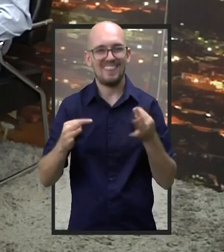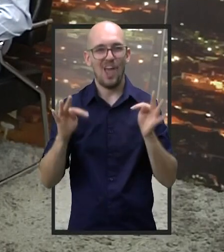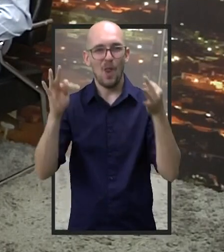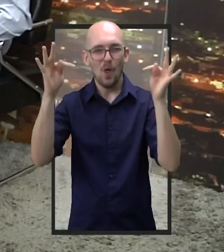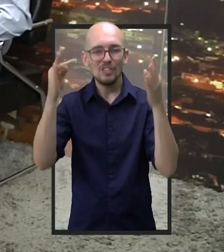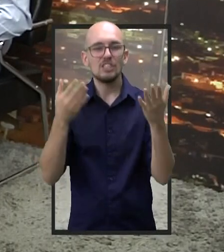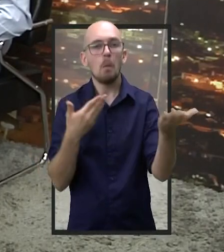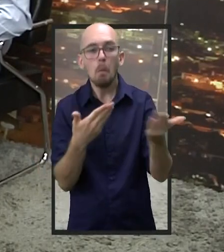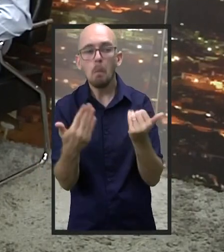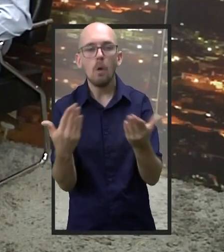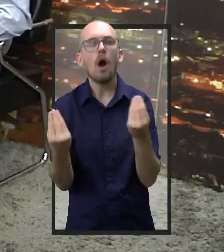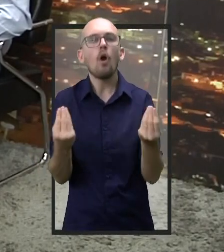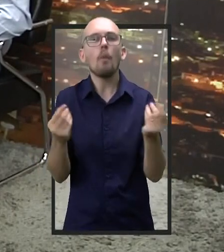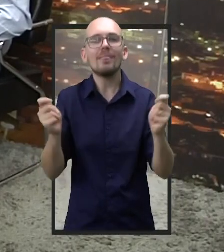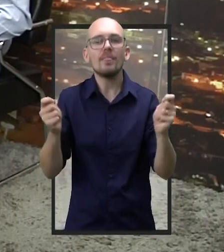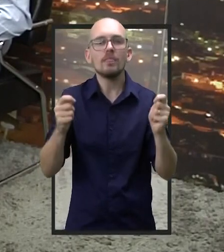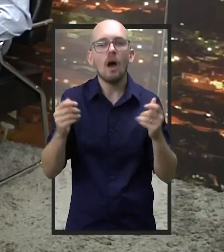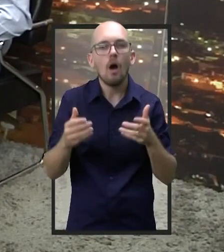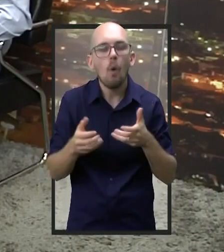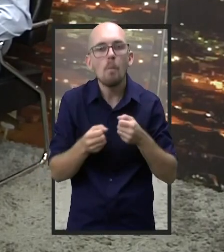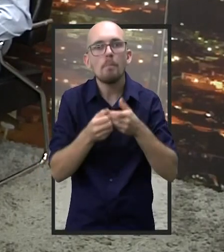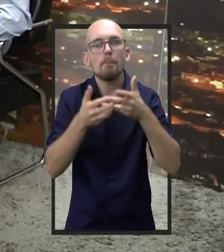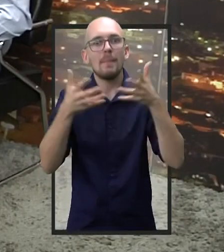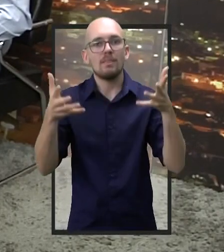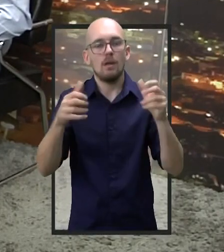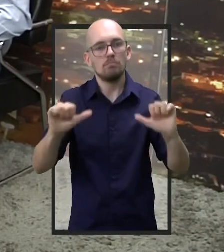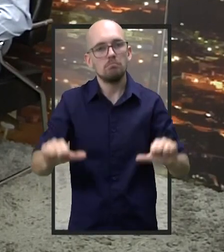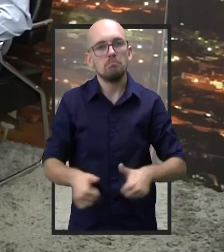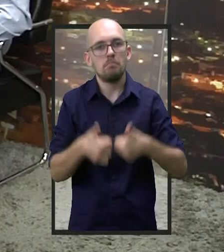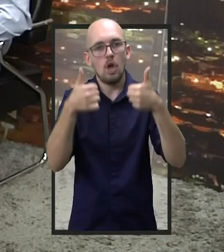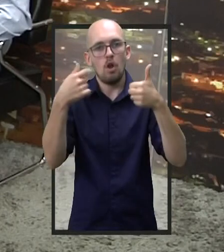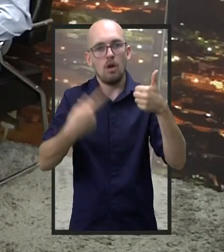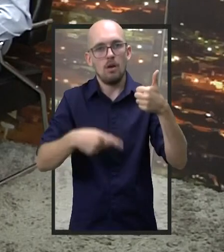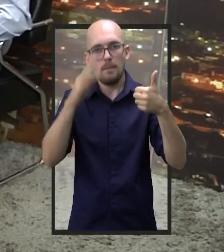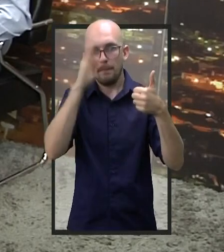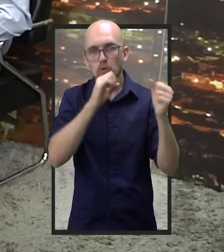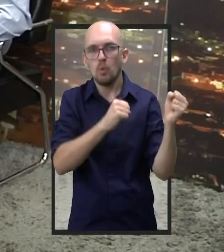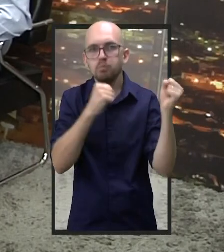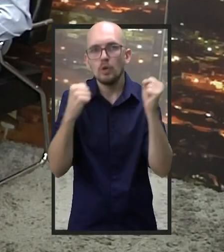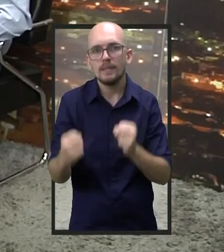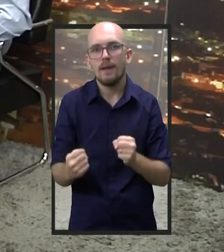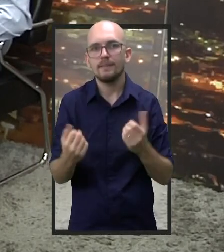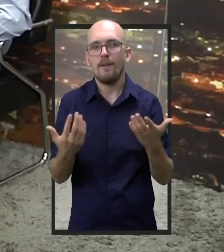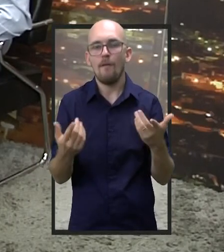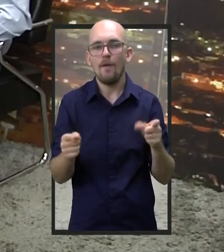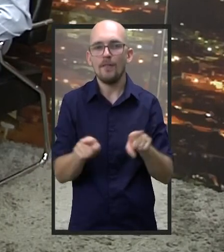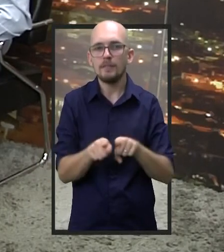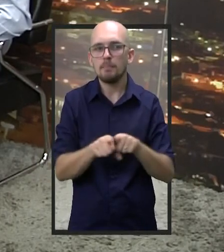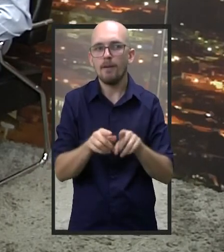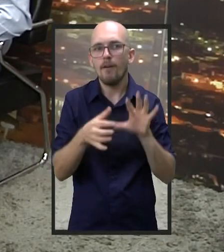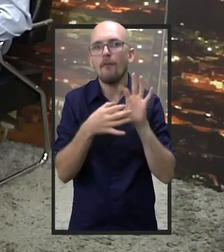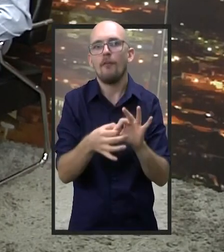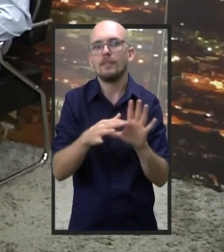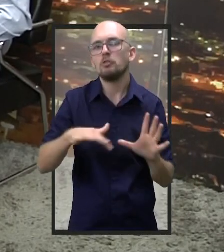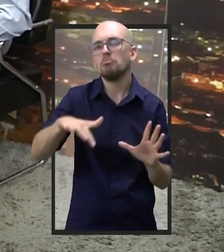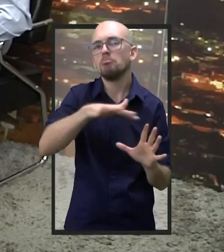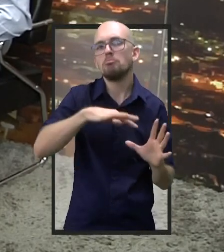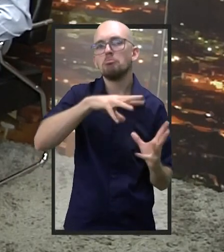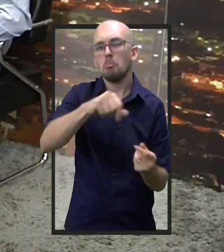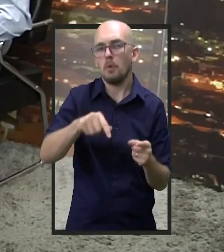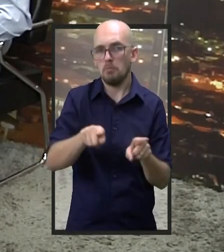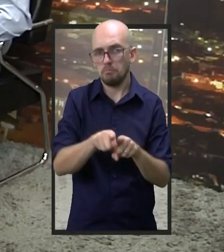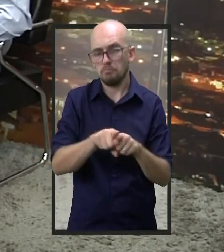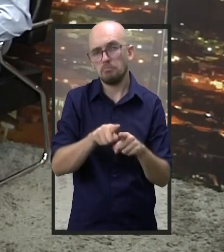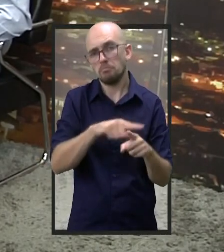isso pode ampliar ainda mais esse potencial brasileiro, o potencial da nossa região nesse contexto global. E